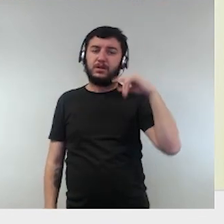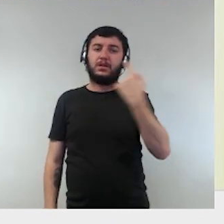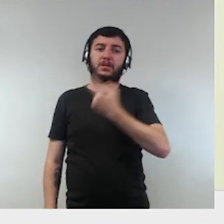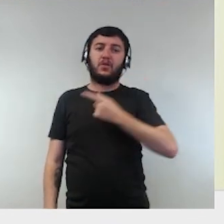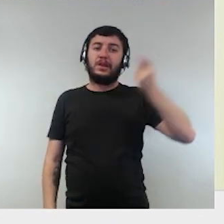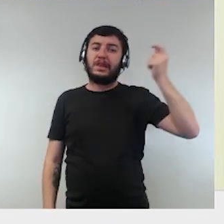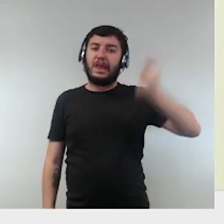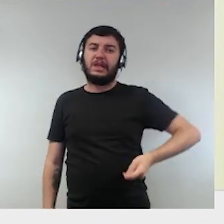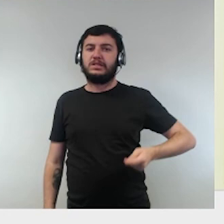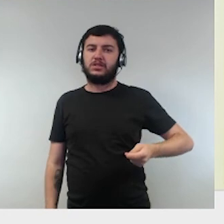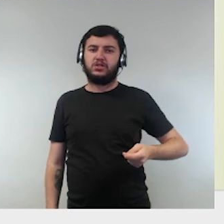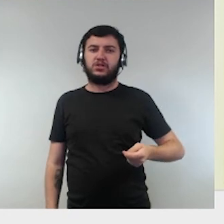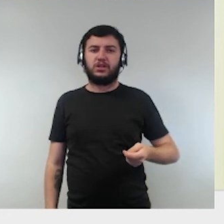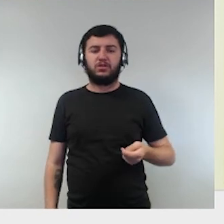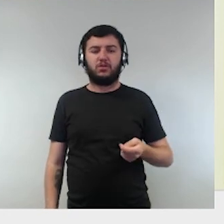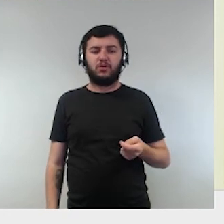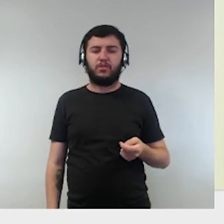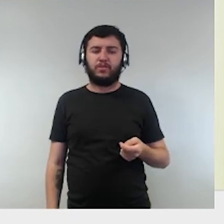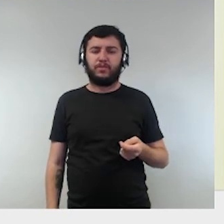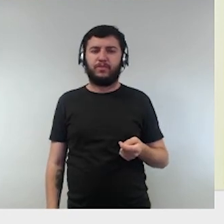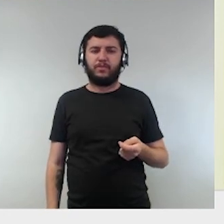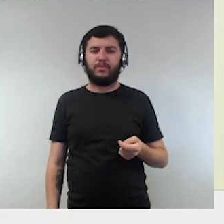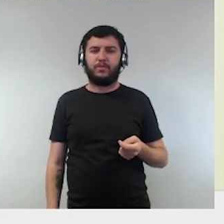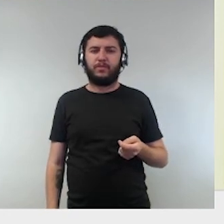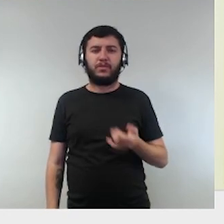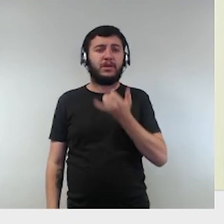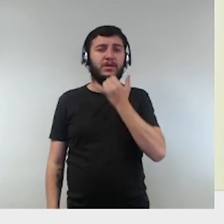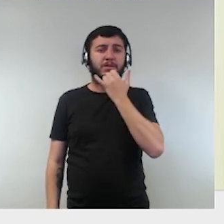exigindo tanto hoje no Brasil.